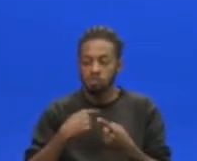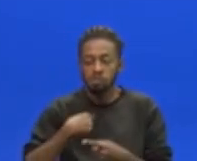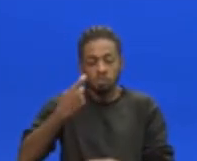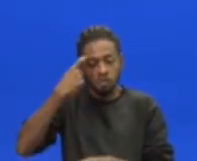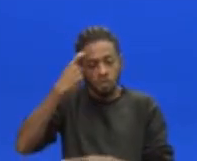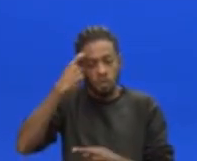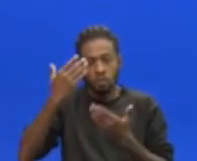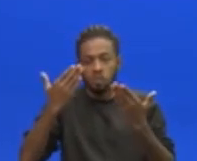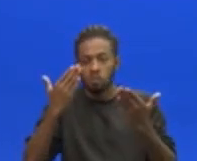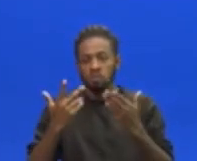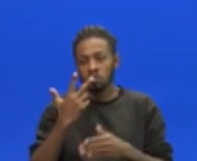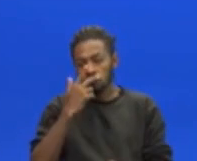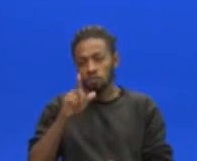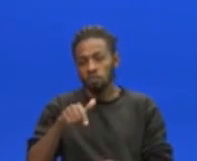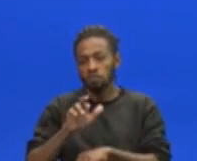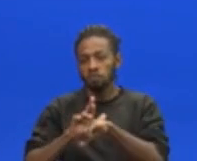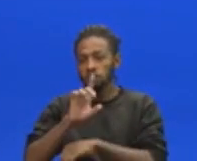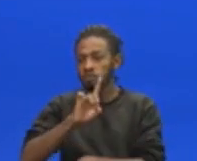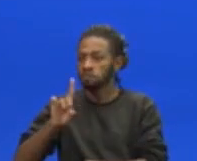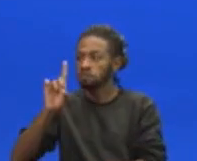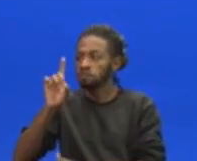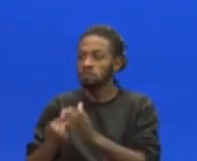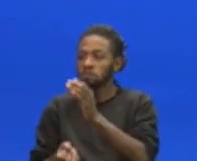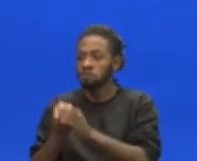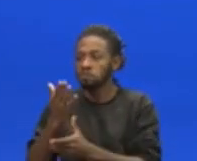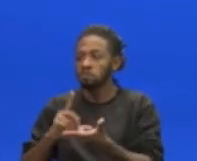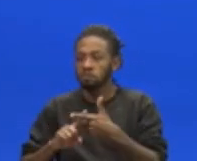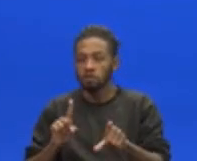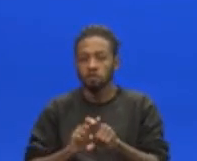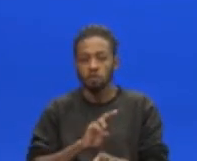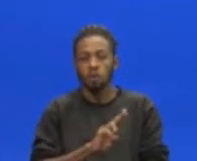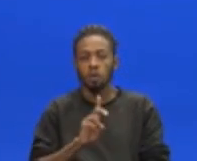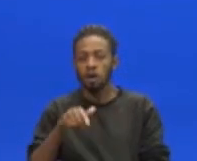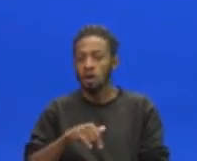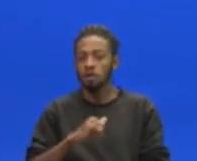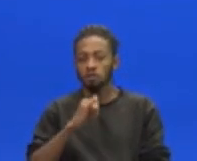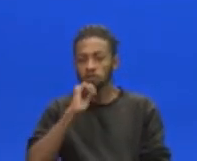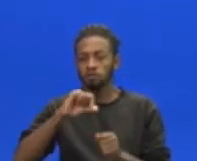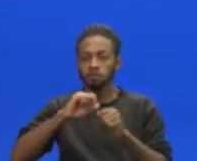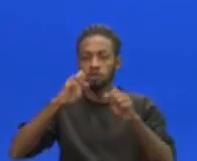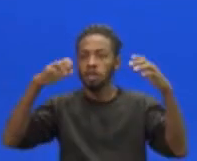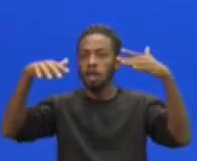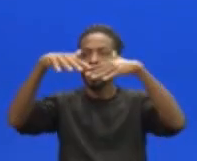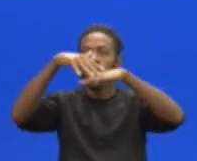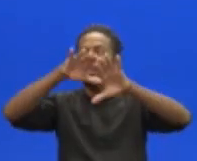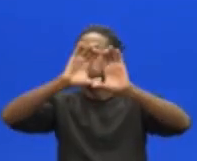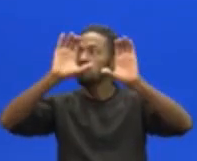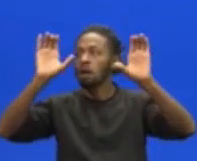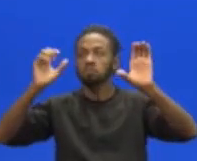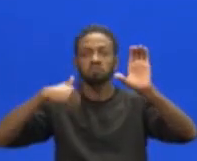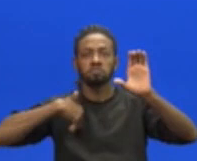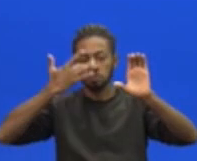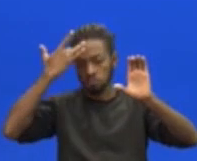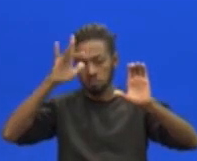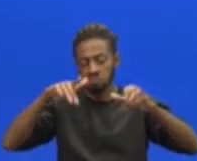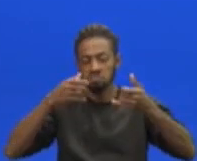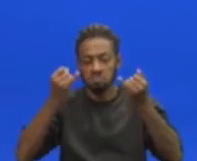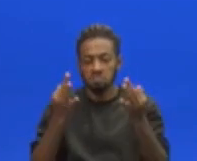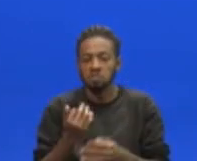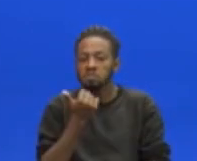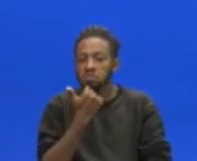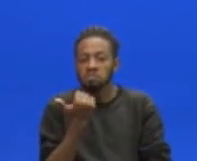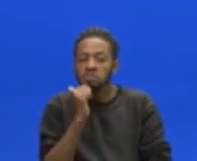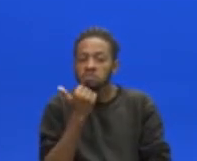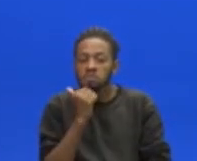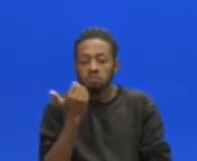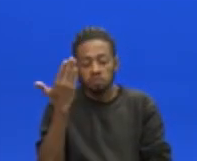um deus, a uma divindade, a alguma situação que ainda a ciência não consegue explicar. Fato que é independente